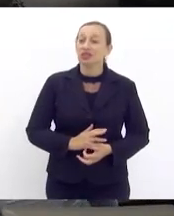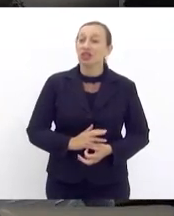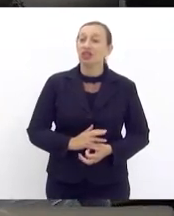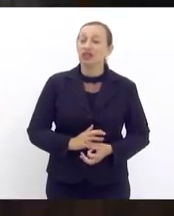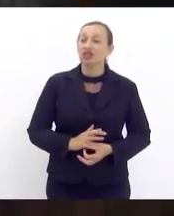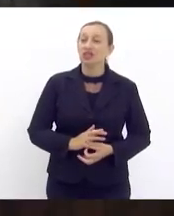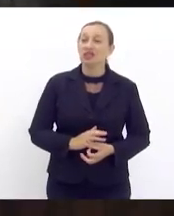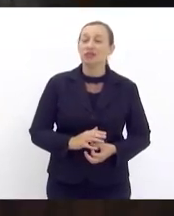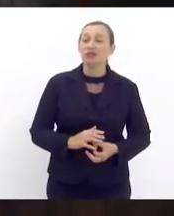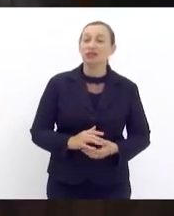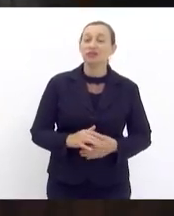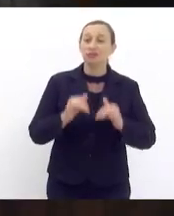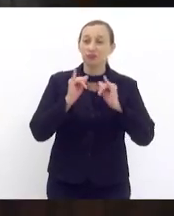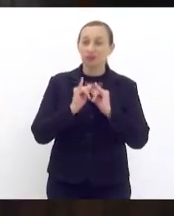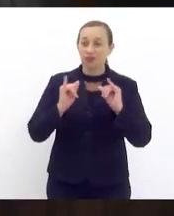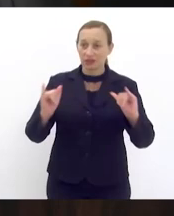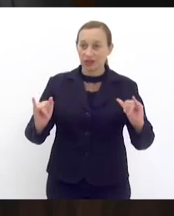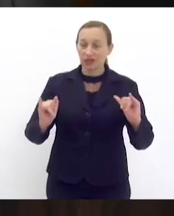anuncio